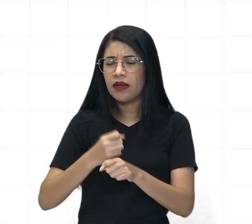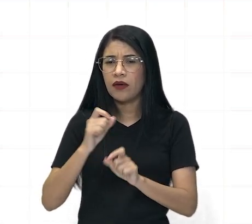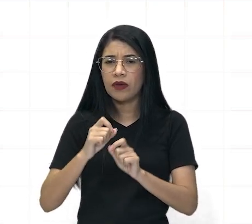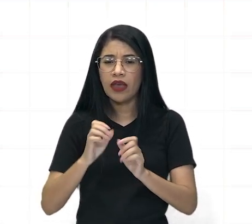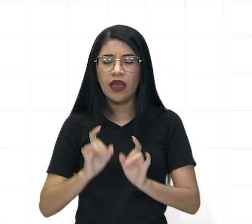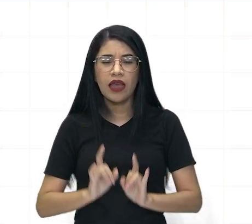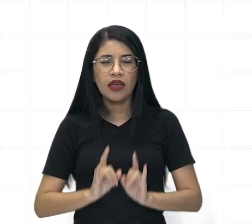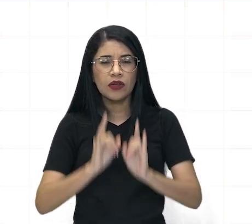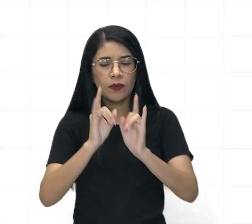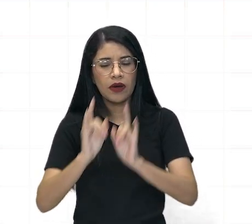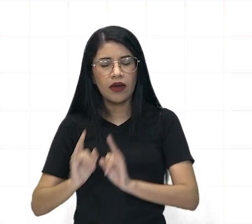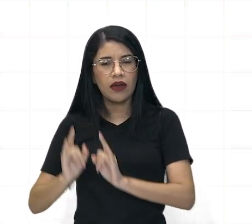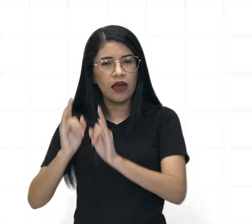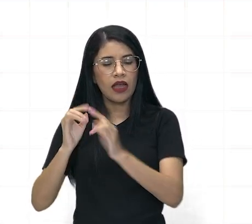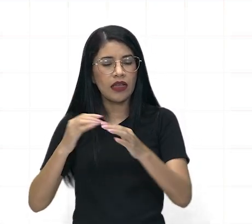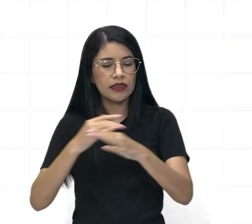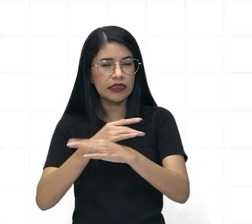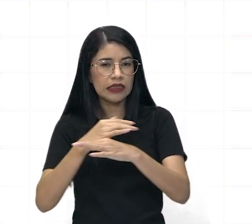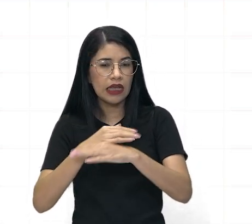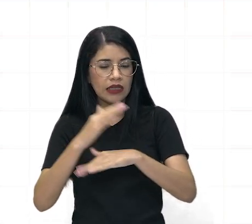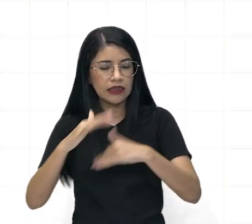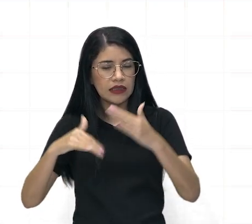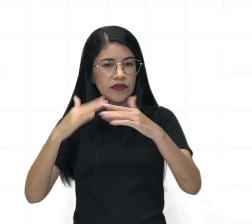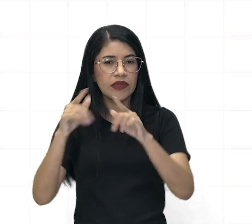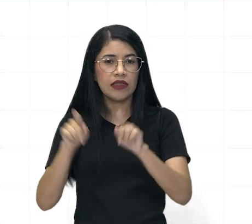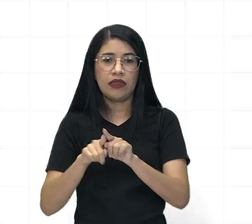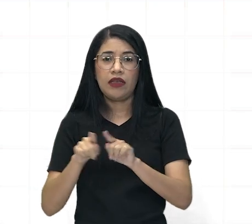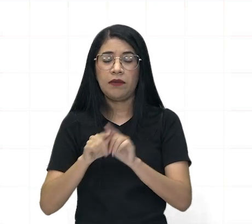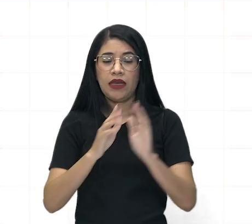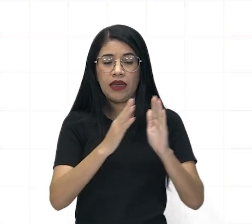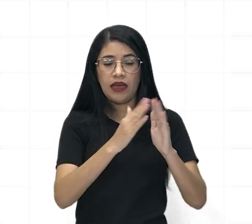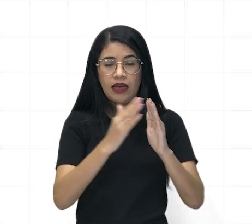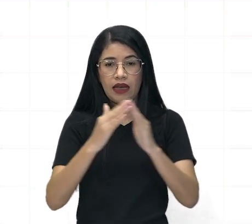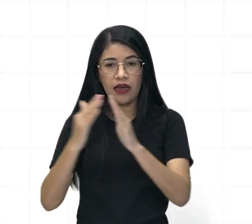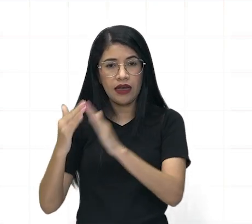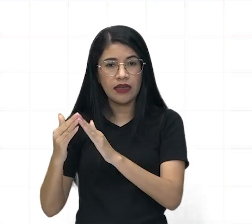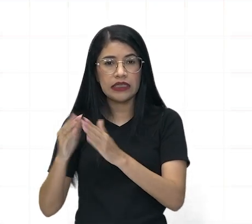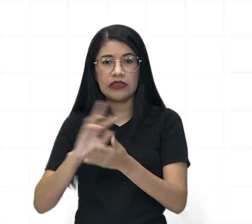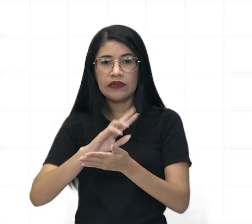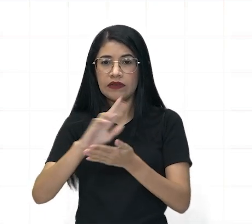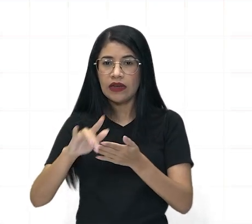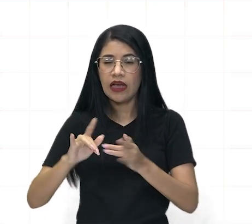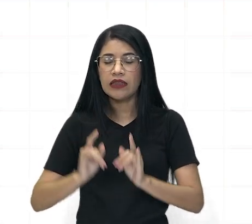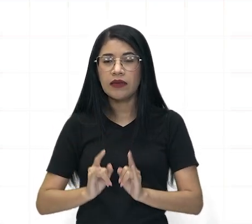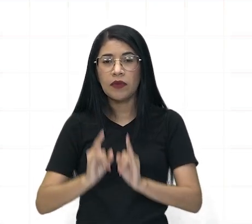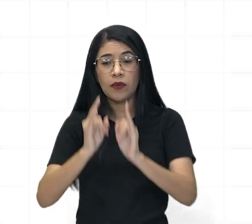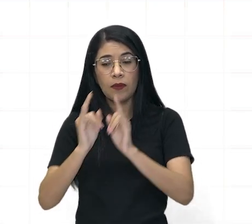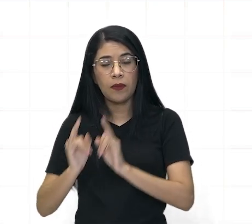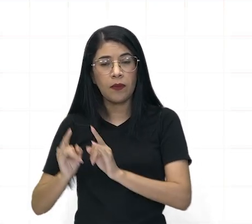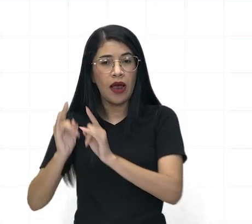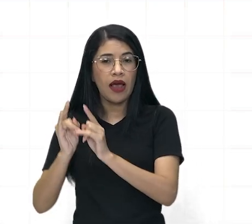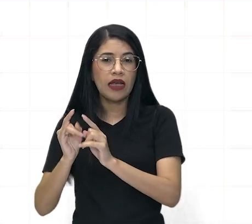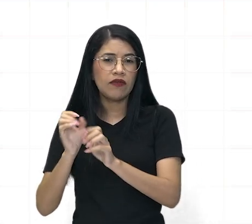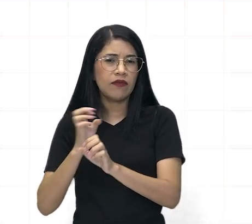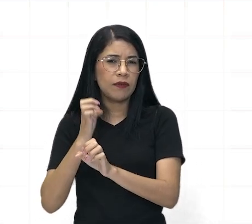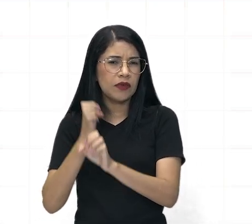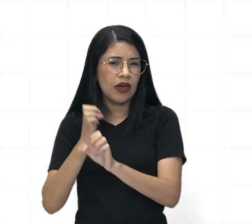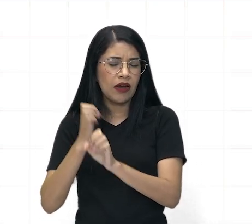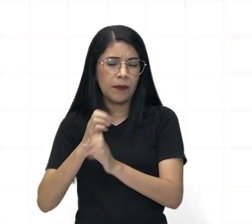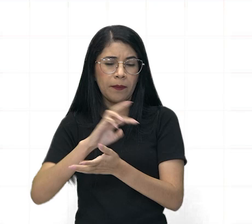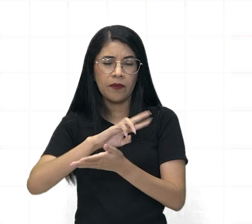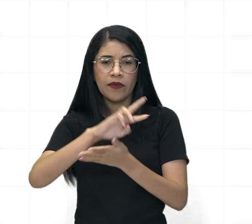infraestrutura, desenvolvimento urbano, construção de habitação e projetos de engenharia civil diversos,